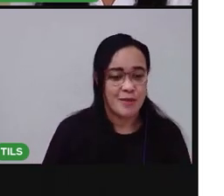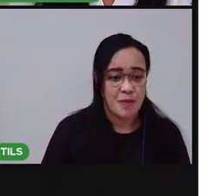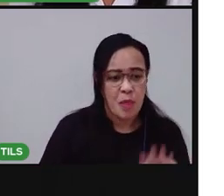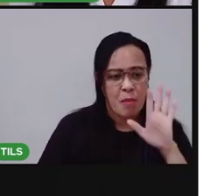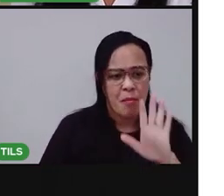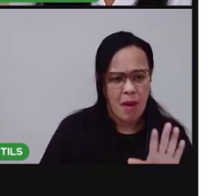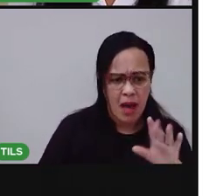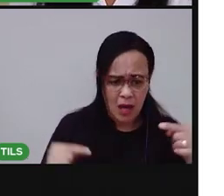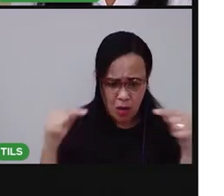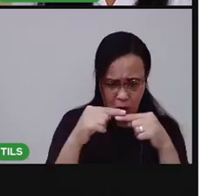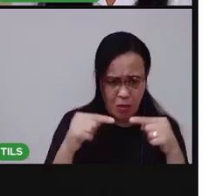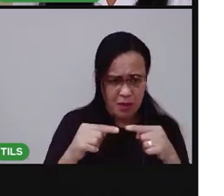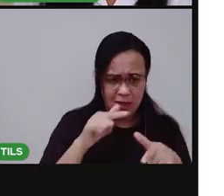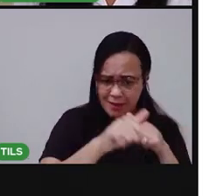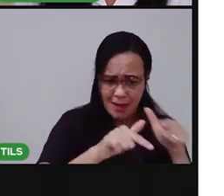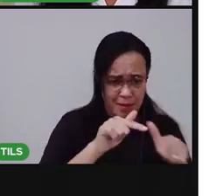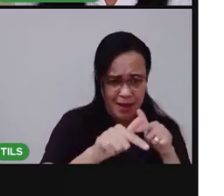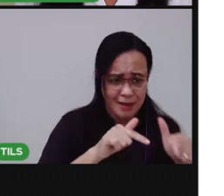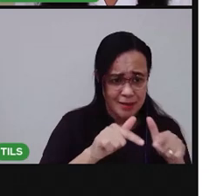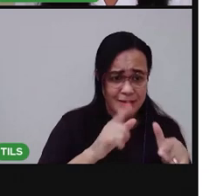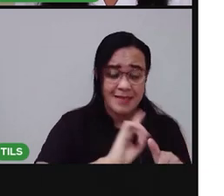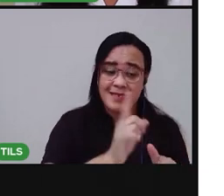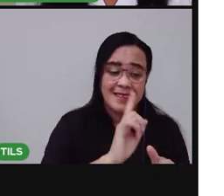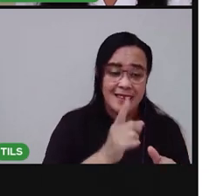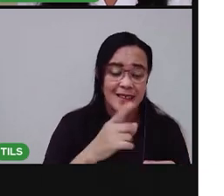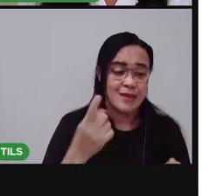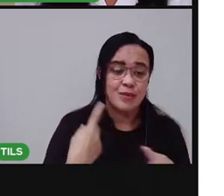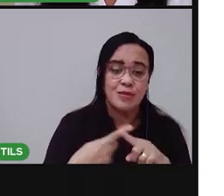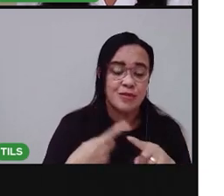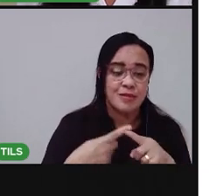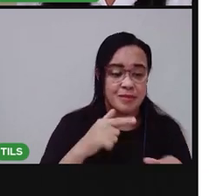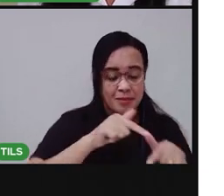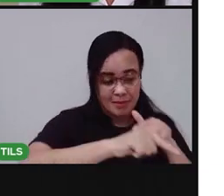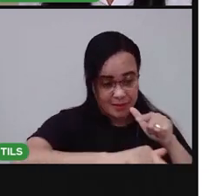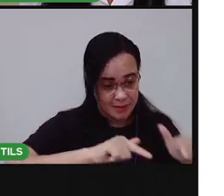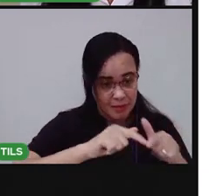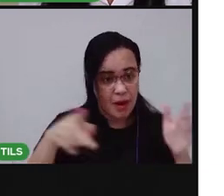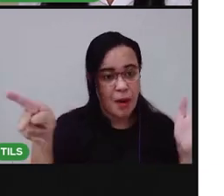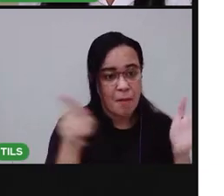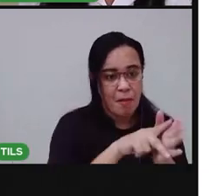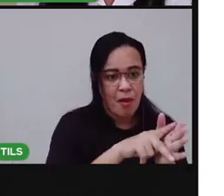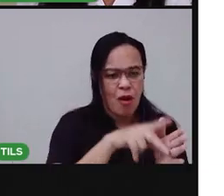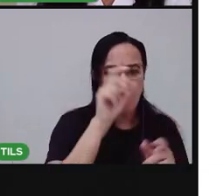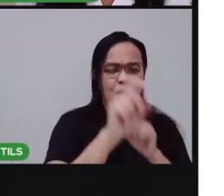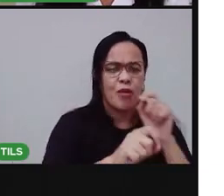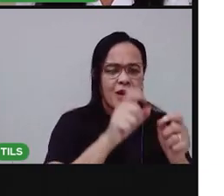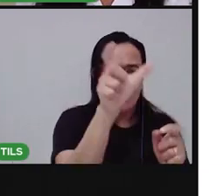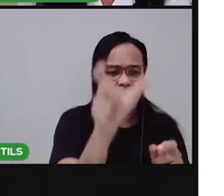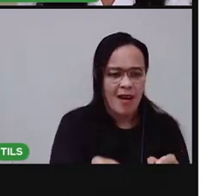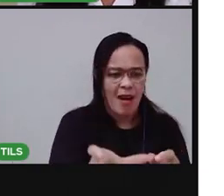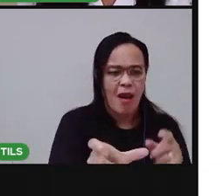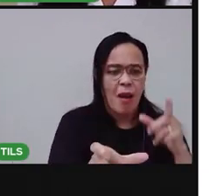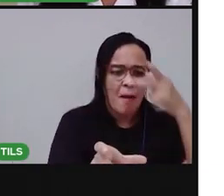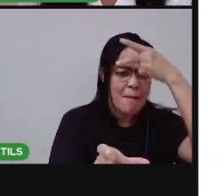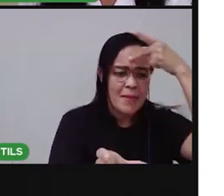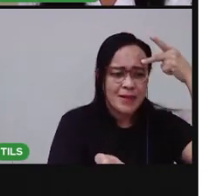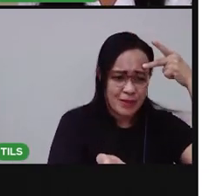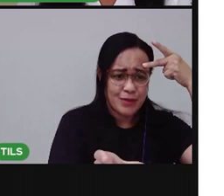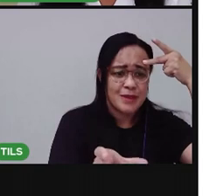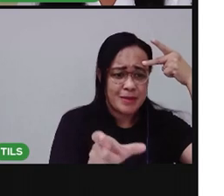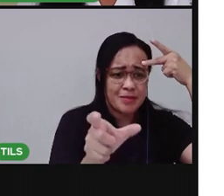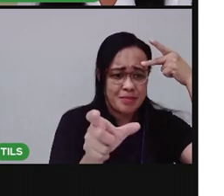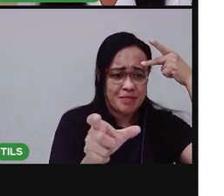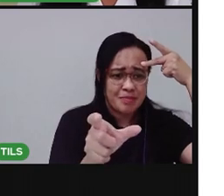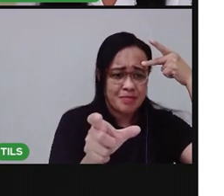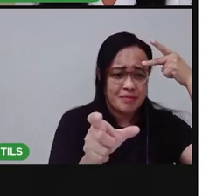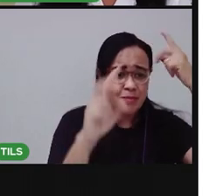humanos. Quem exerce essa atividade, que coloca ali as suas atividades